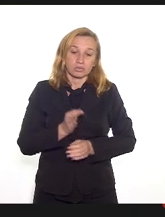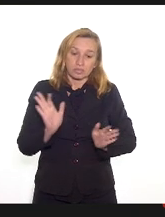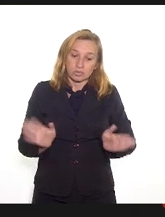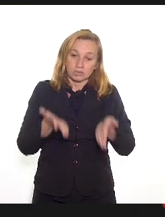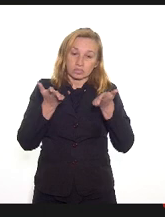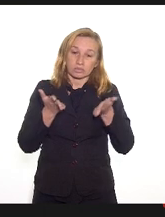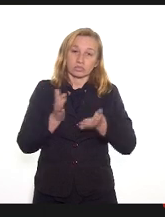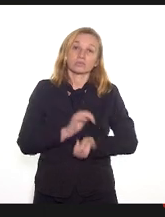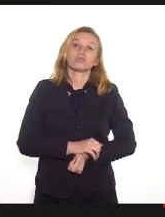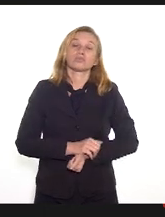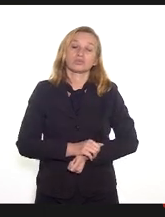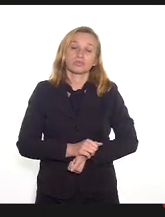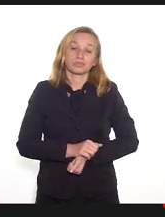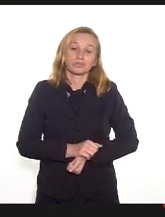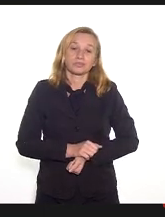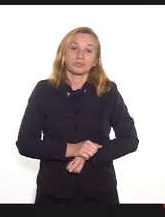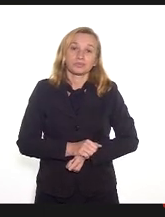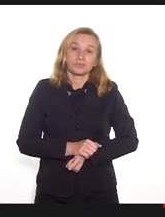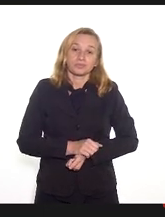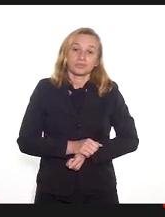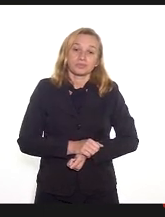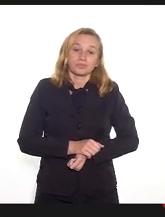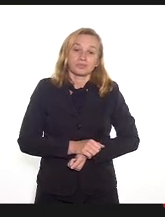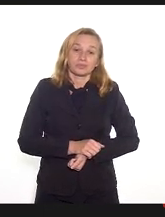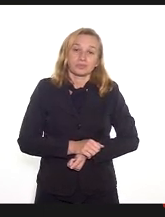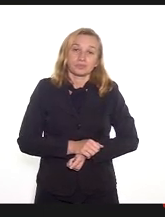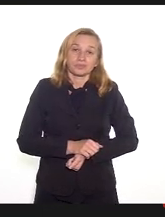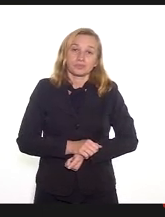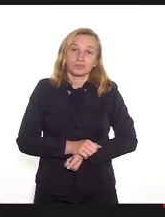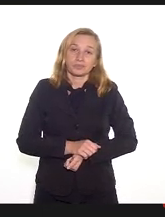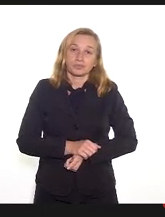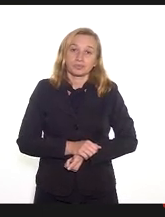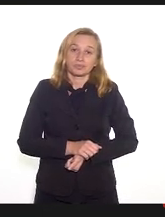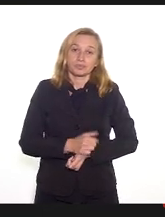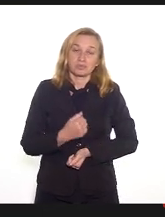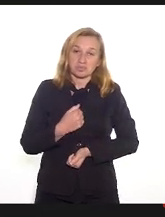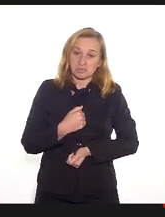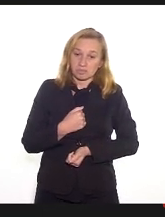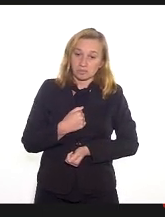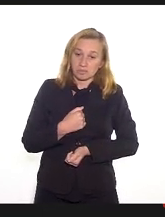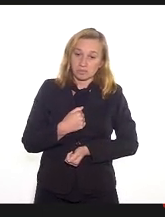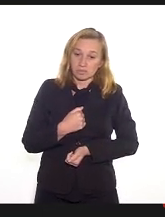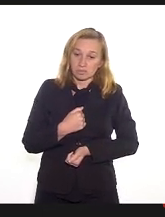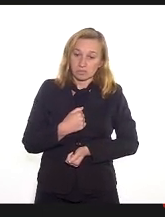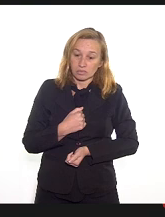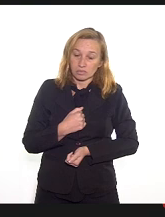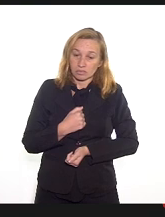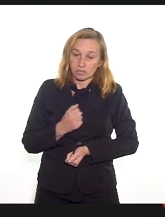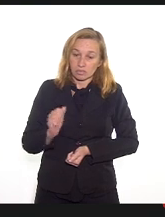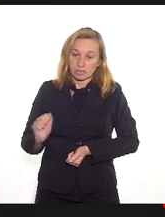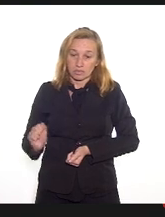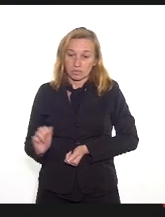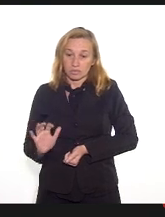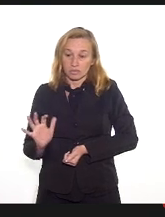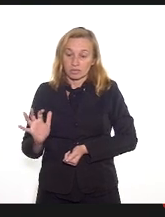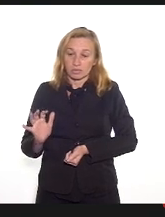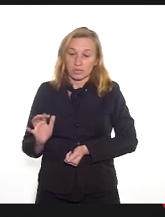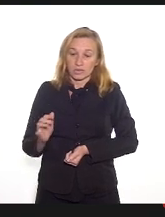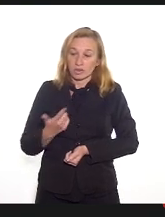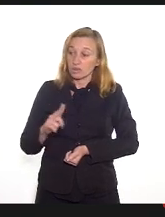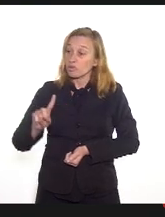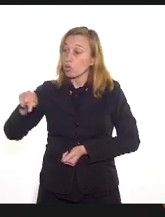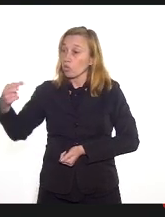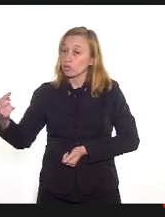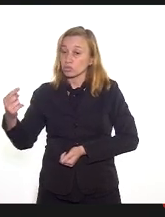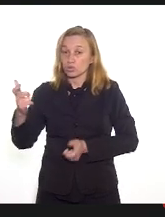iniciativa. Eu não estaria exagerando se eu dissesse que não existe nenhum outro